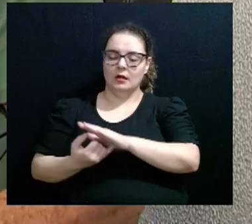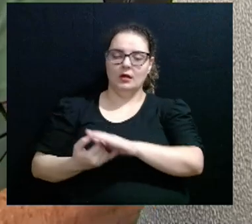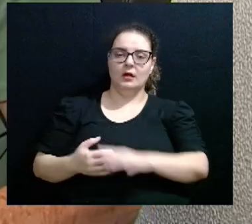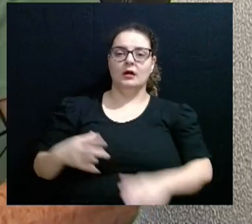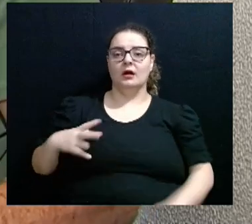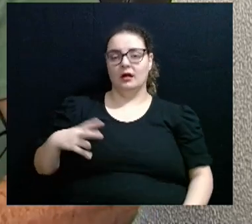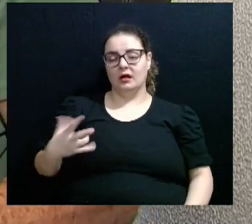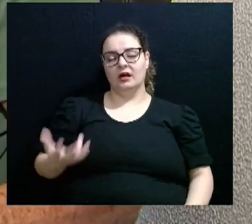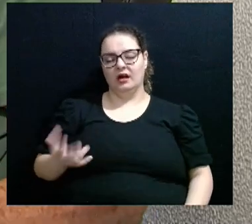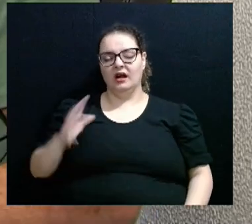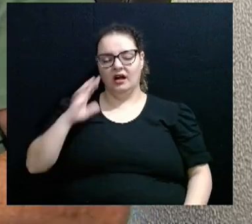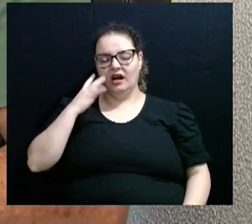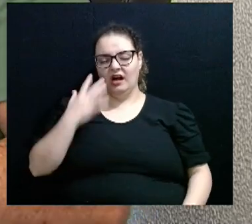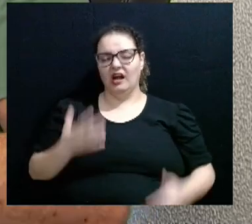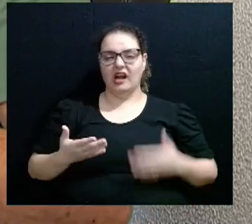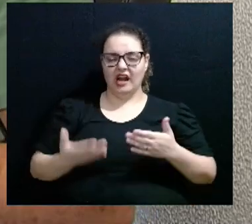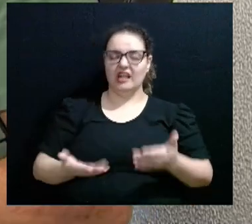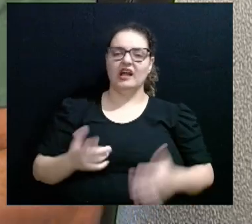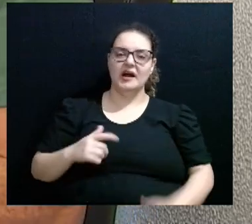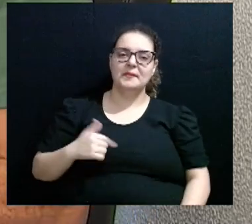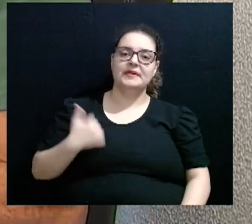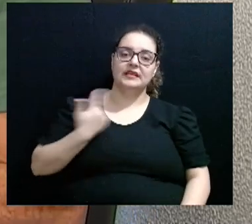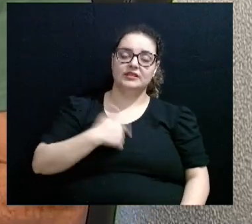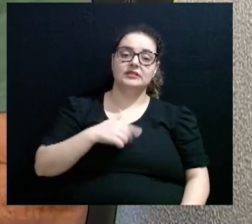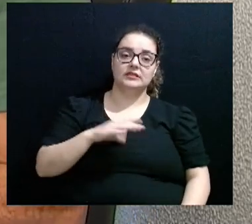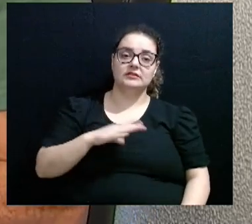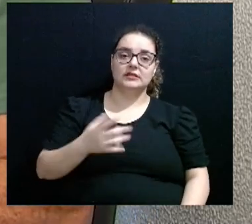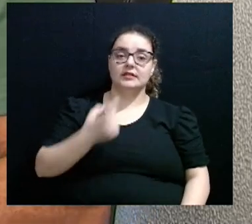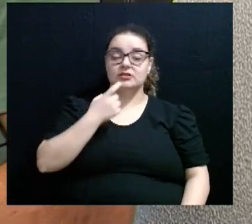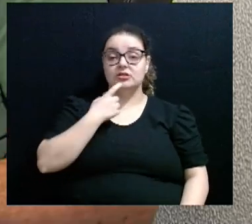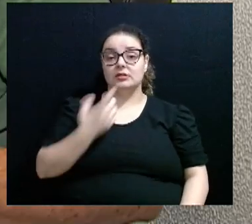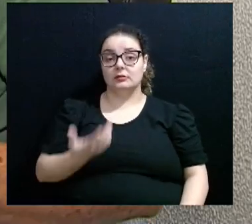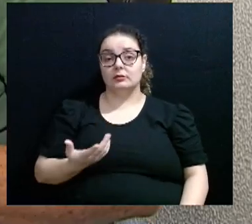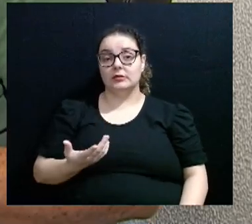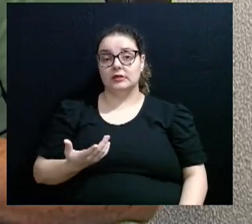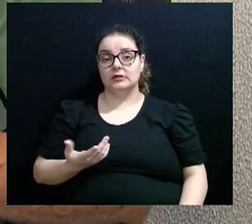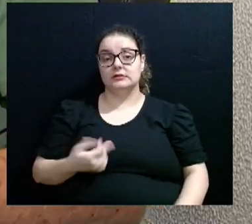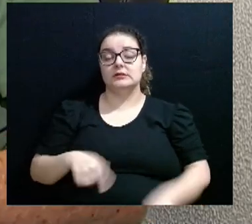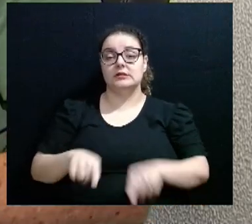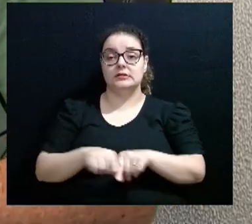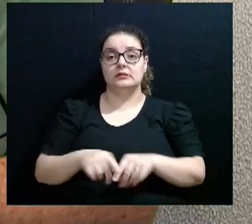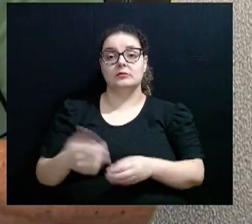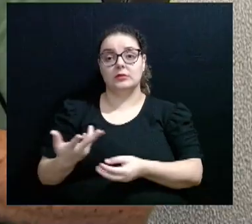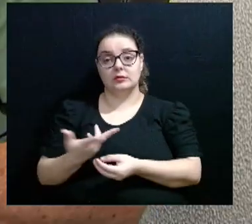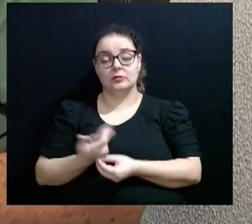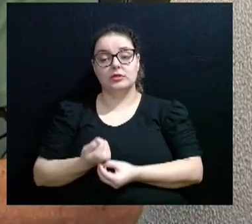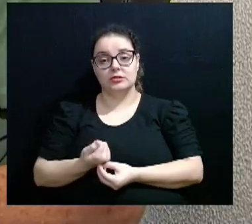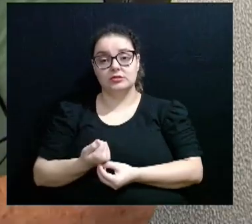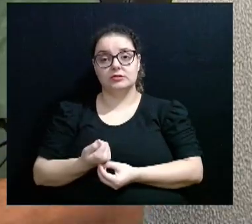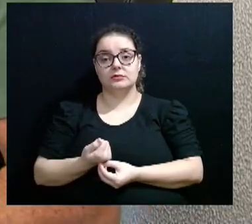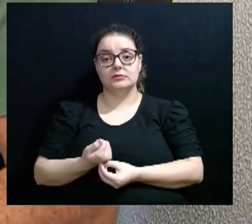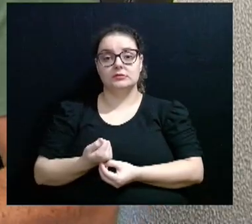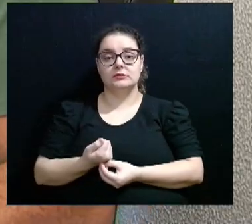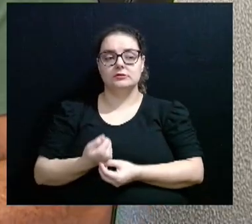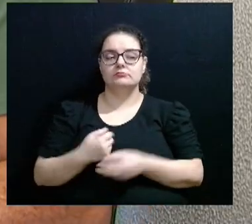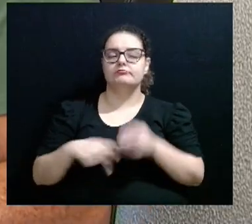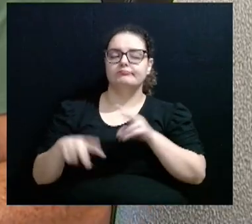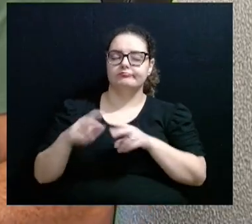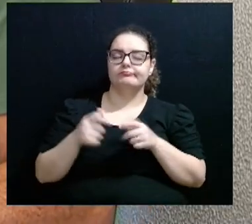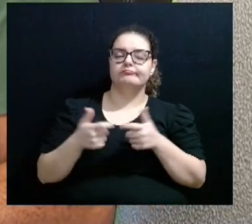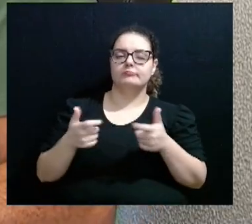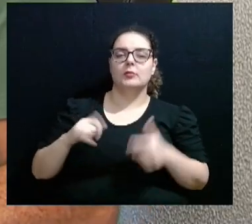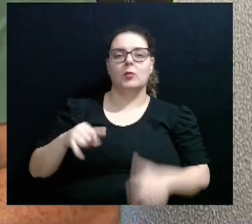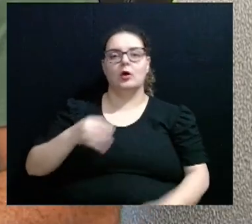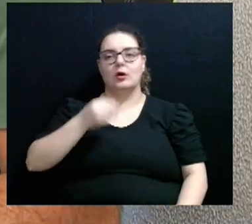traz para a cidade de Campinas e para o artista em si uma visualização, uma oportunidade que até